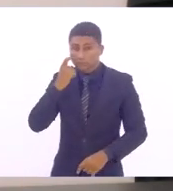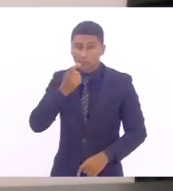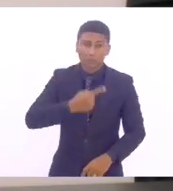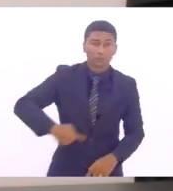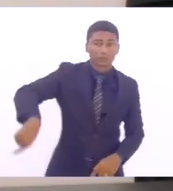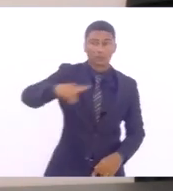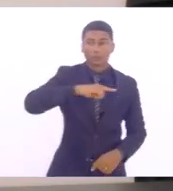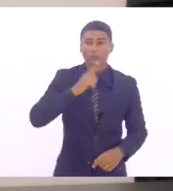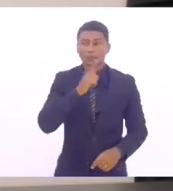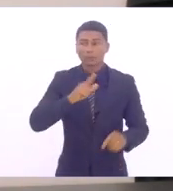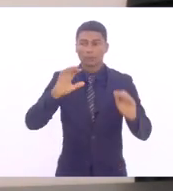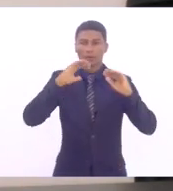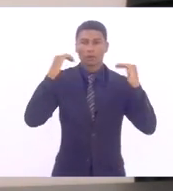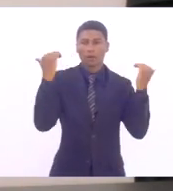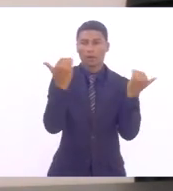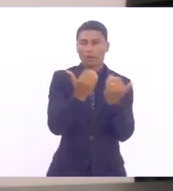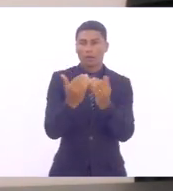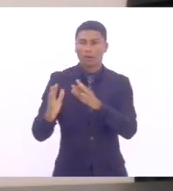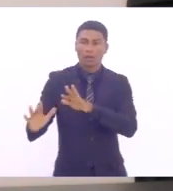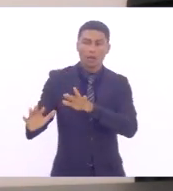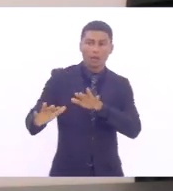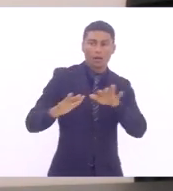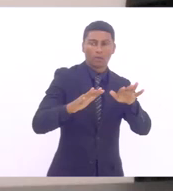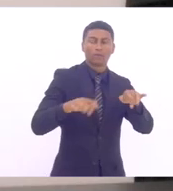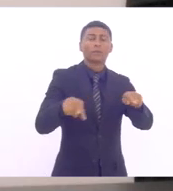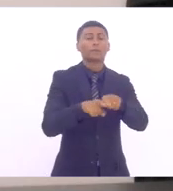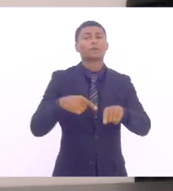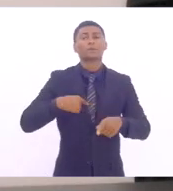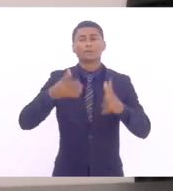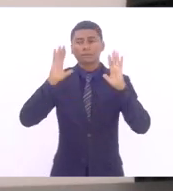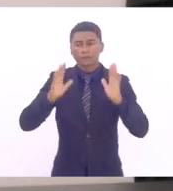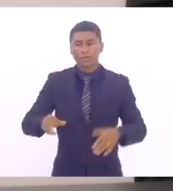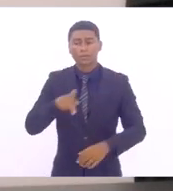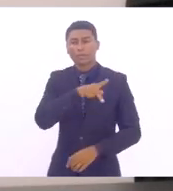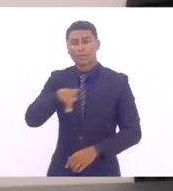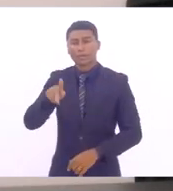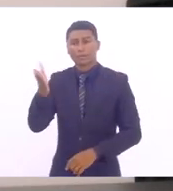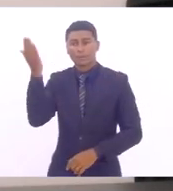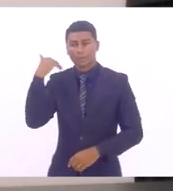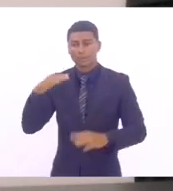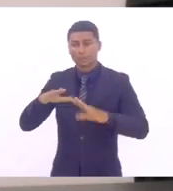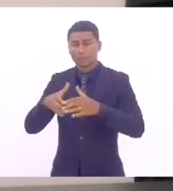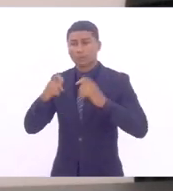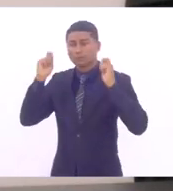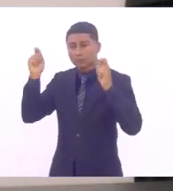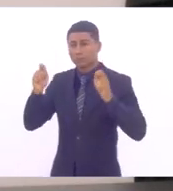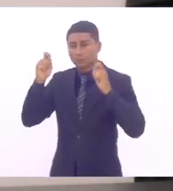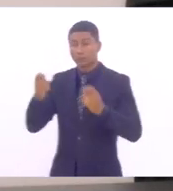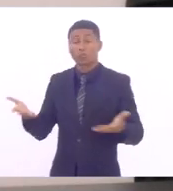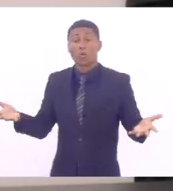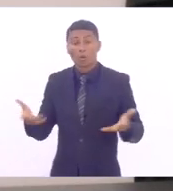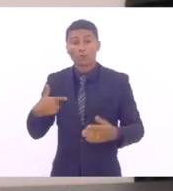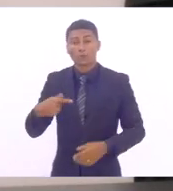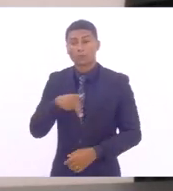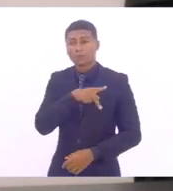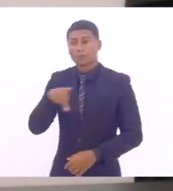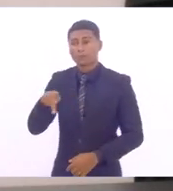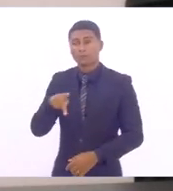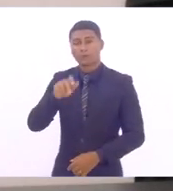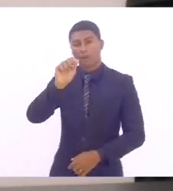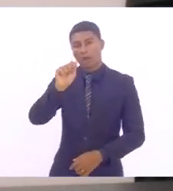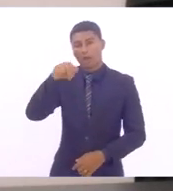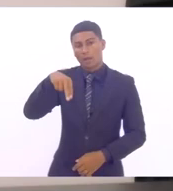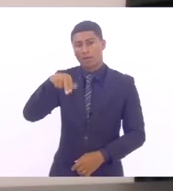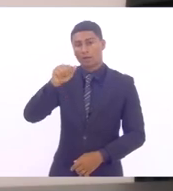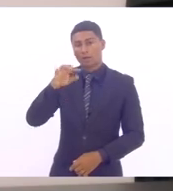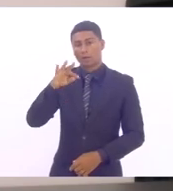volta nas arquibancadas, como eu também já fui presidente de uma das maiores torcidas do Brasil, hoje sou presidente da ANACORTORG, e entendo o que essas torcidas hoje